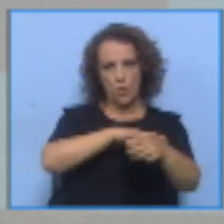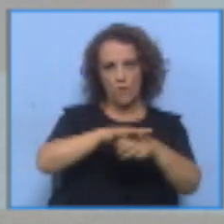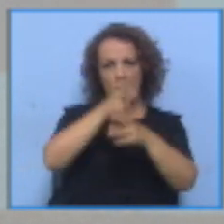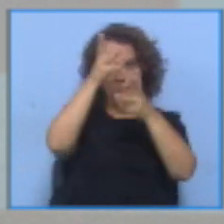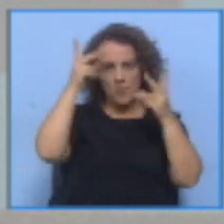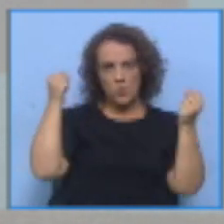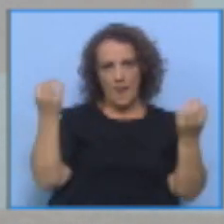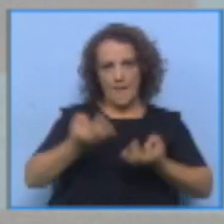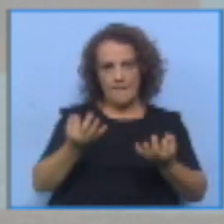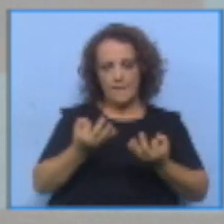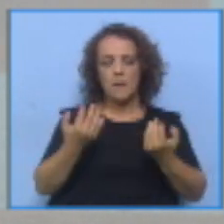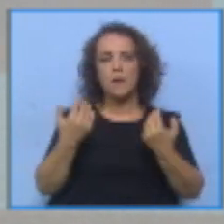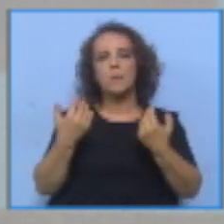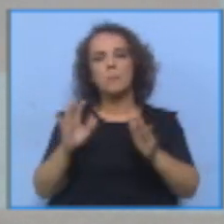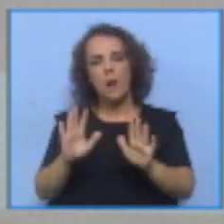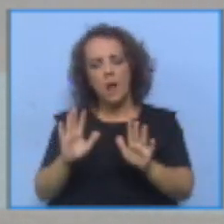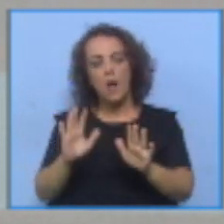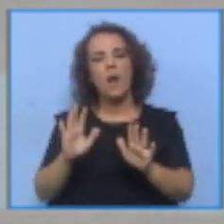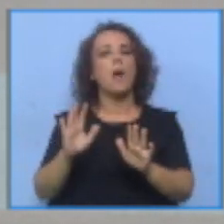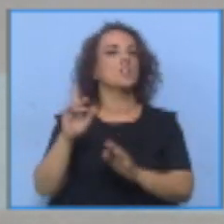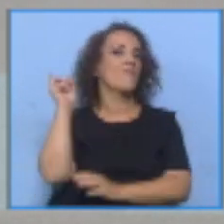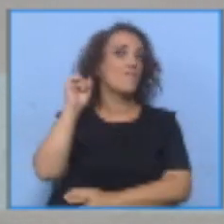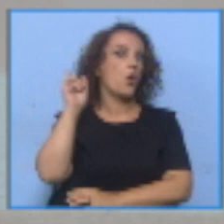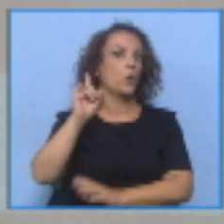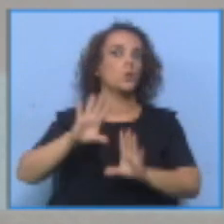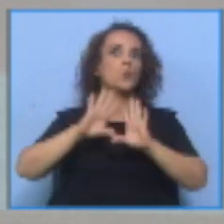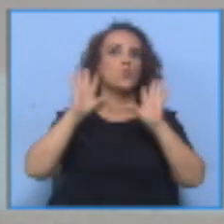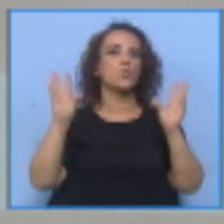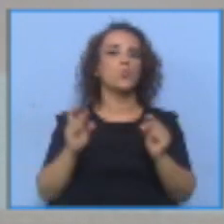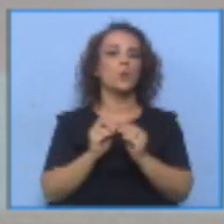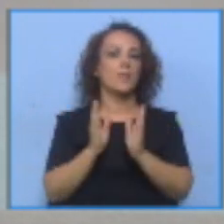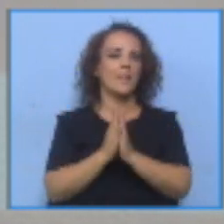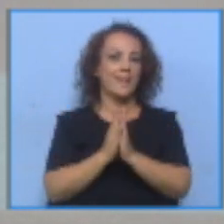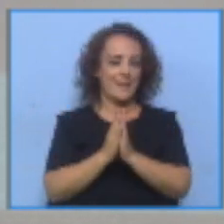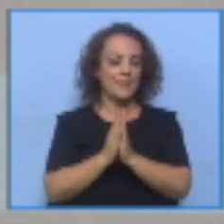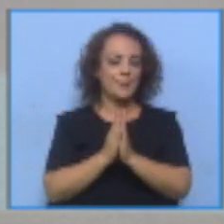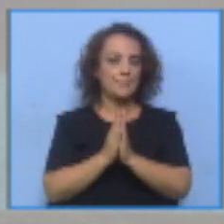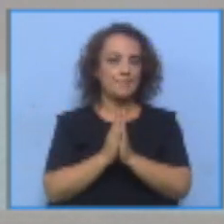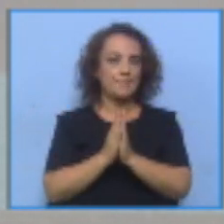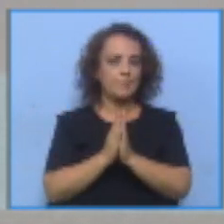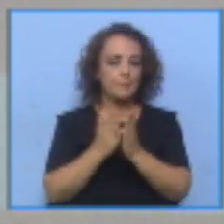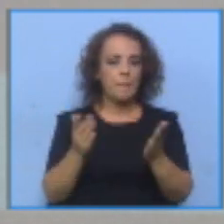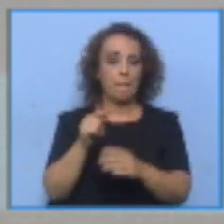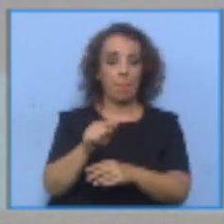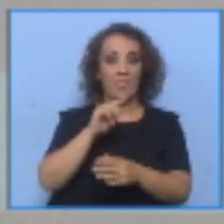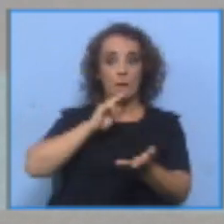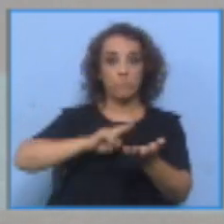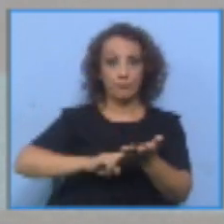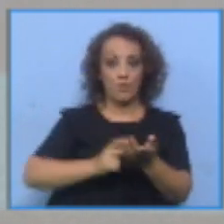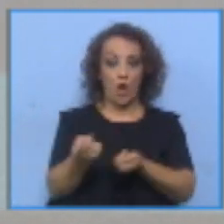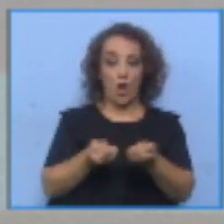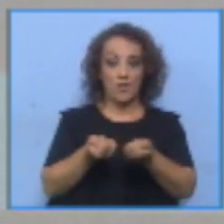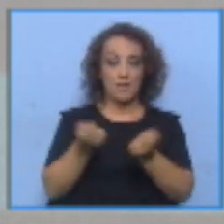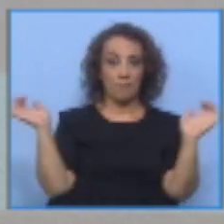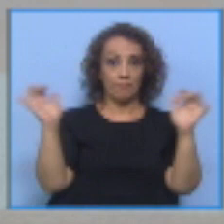mas que tem sem dúvida um valor para toda a Igreja, tem um valor universal. Então, o realizá-lo em Roma